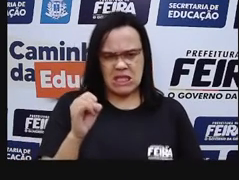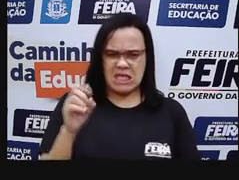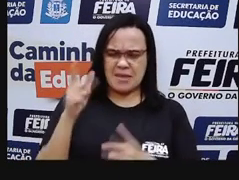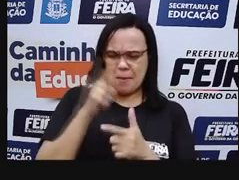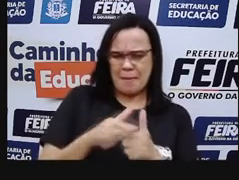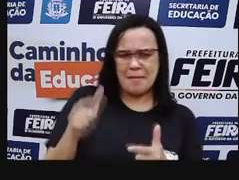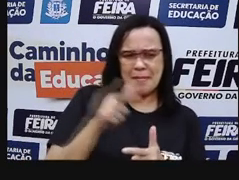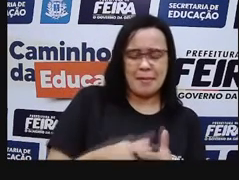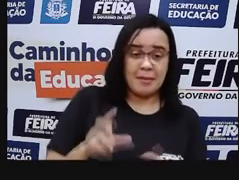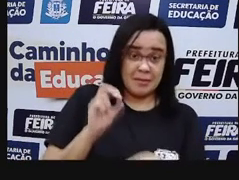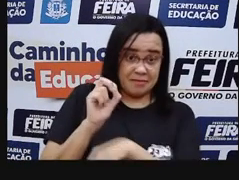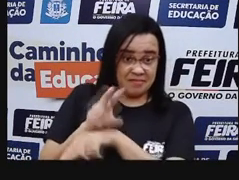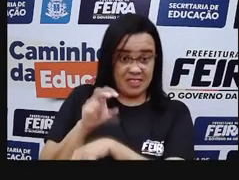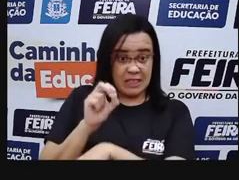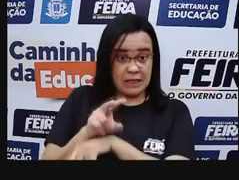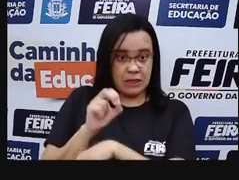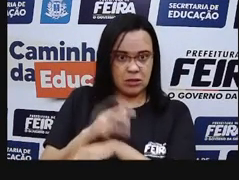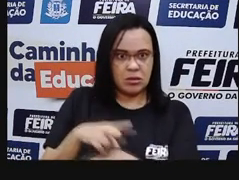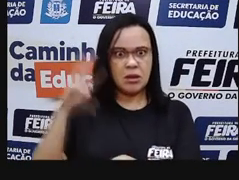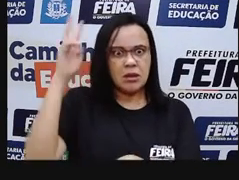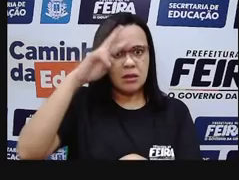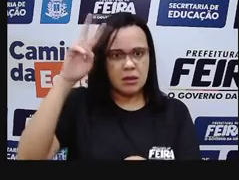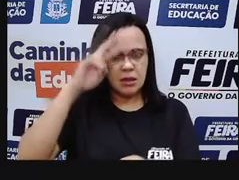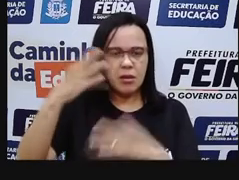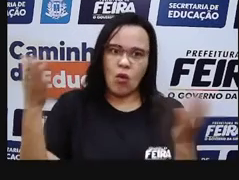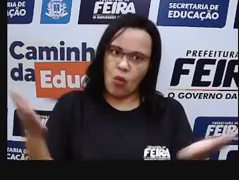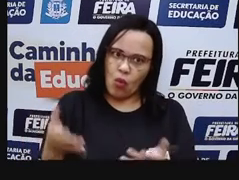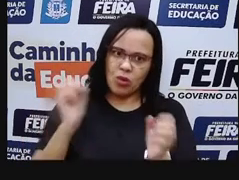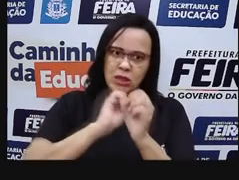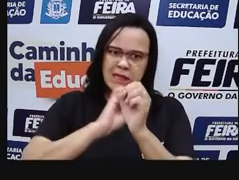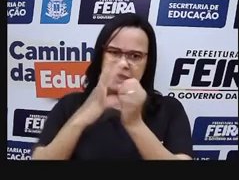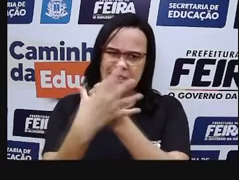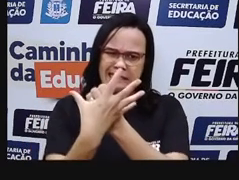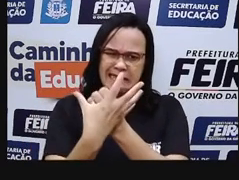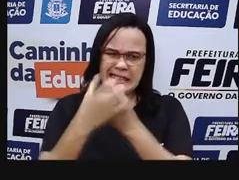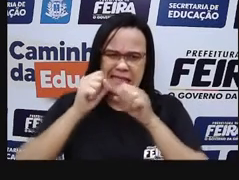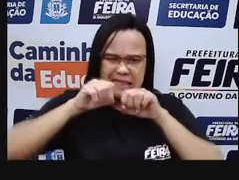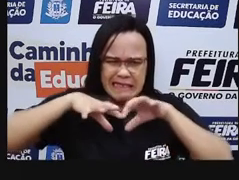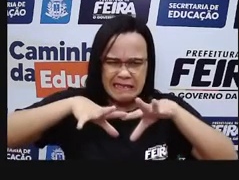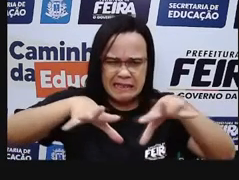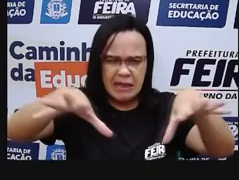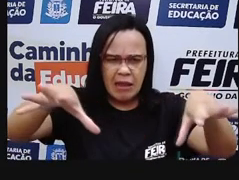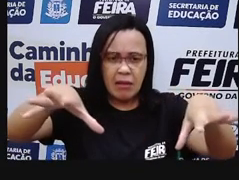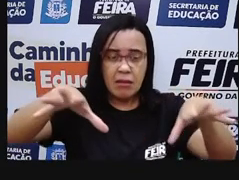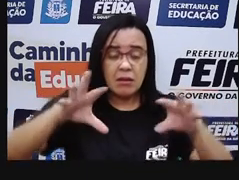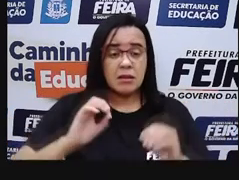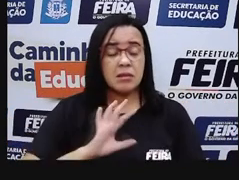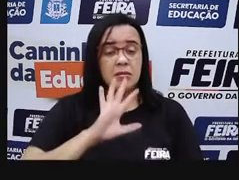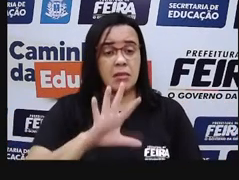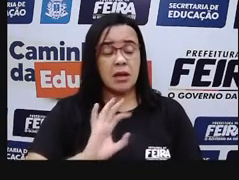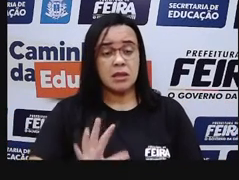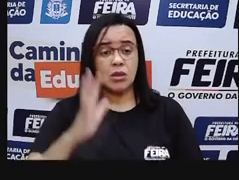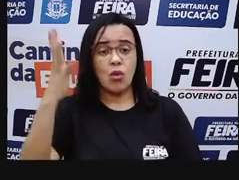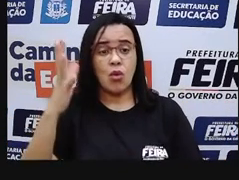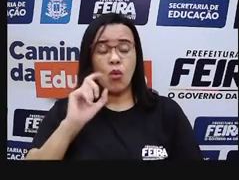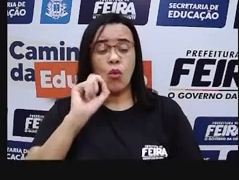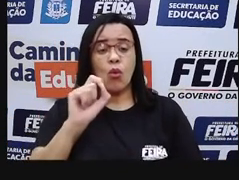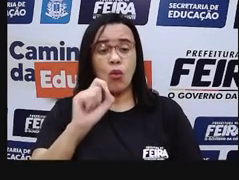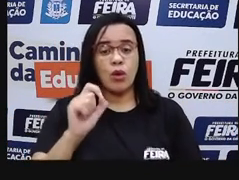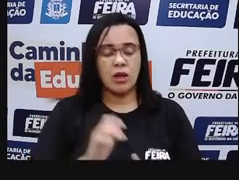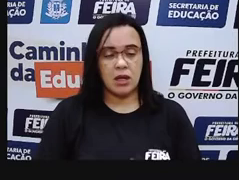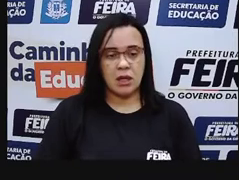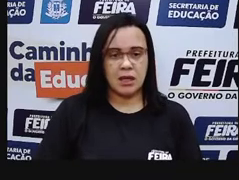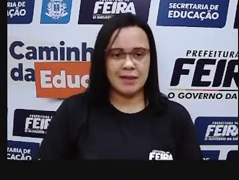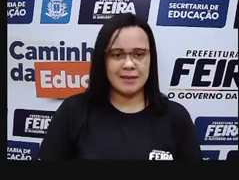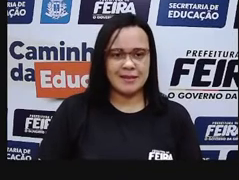no coronavírus que academia que nós estamos vivendo agora que que acontece pronto gente tem que entender que não exerce se a gente for